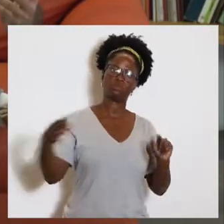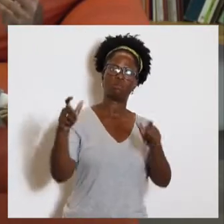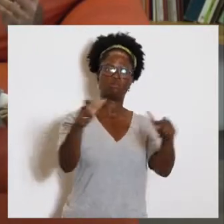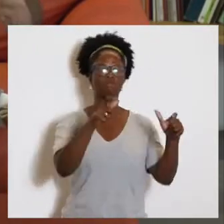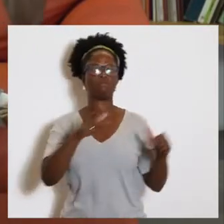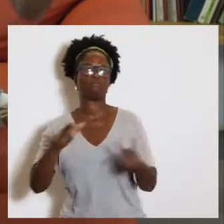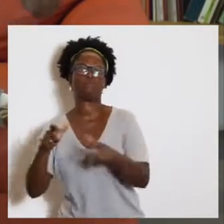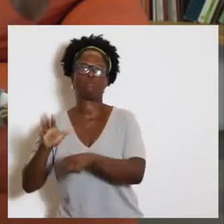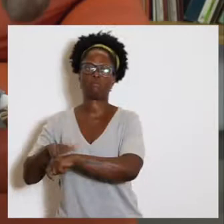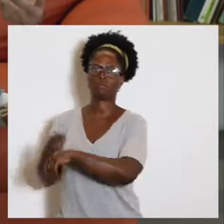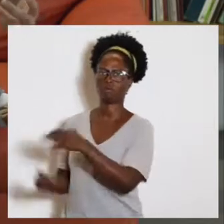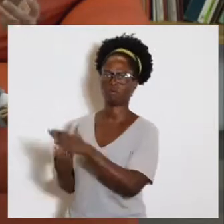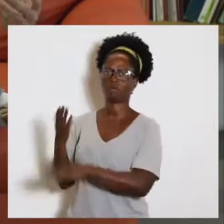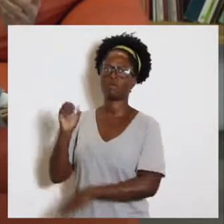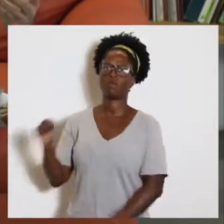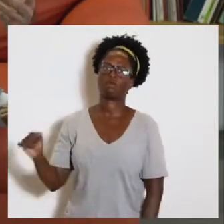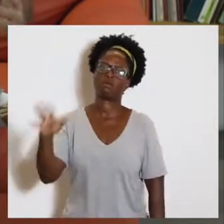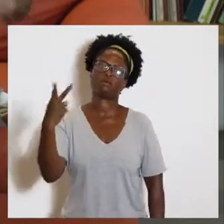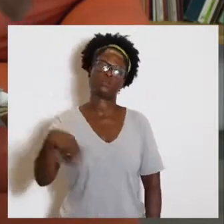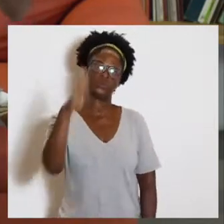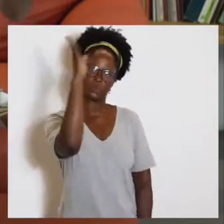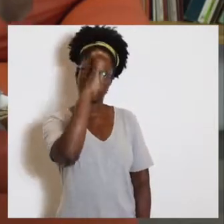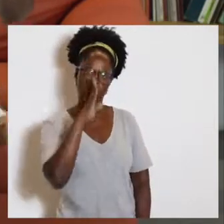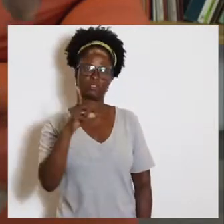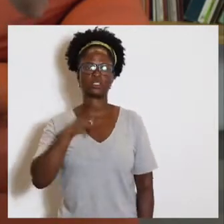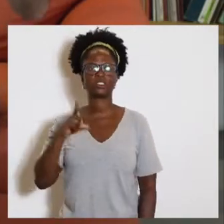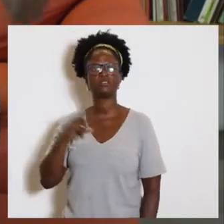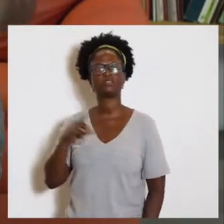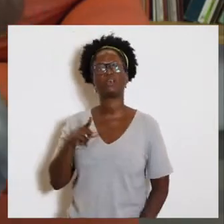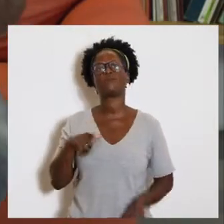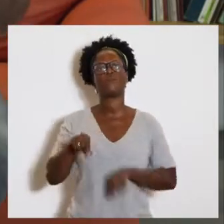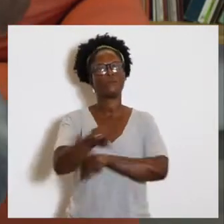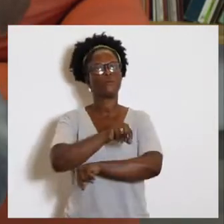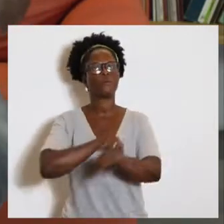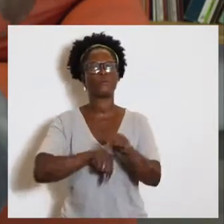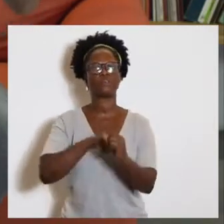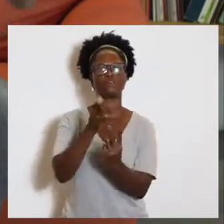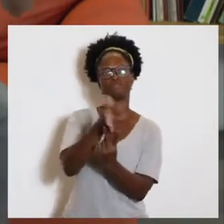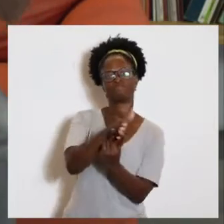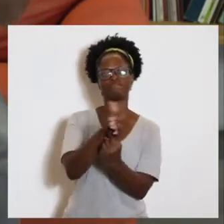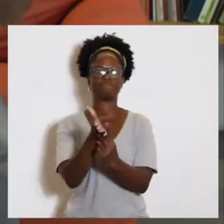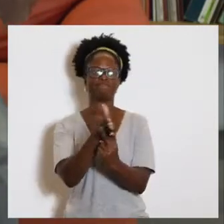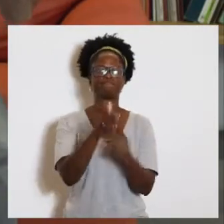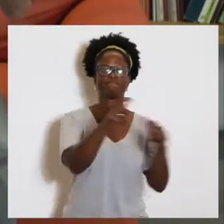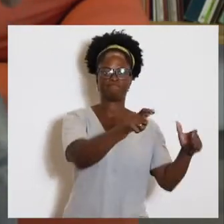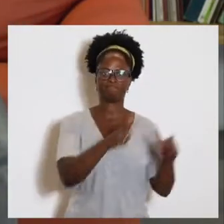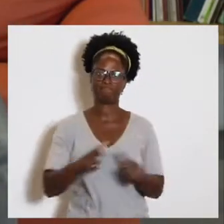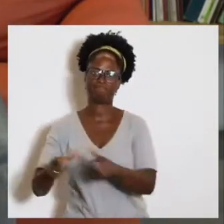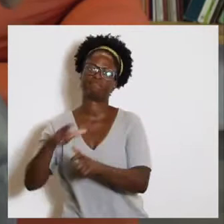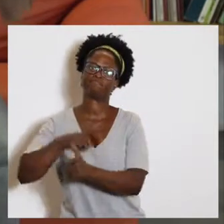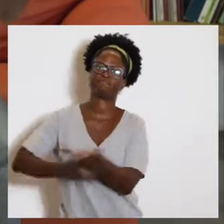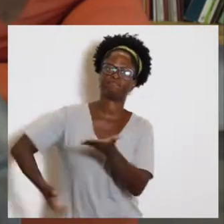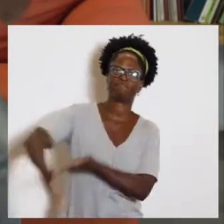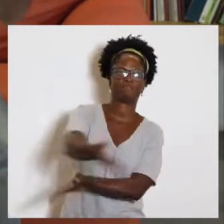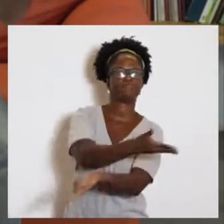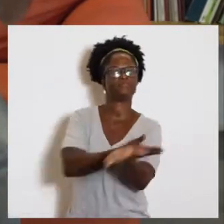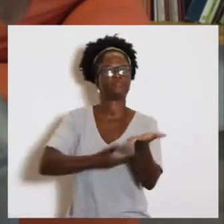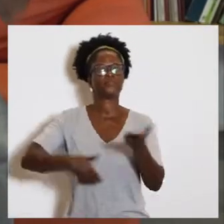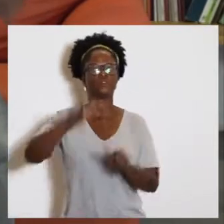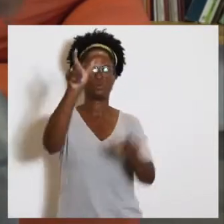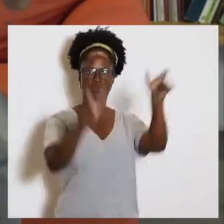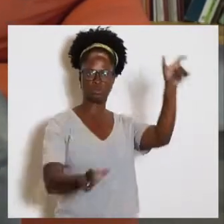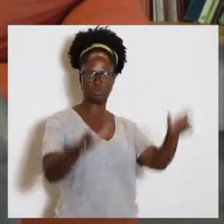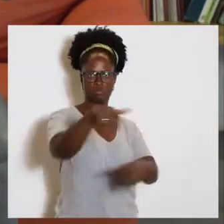locais da cultura e são as periferias brasileiras são esses entre lugares são esses espaços onde circulam diferente o